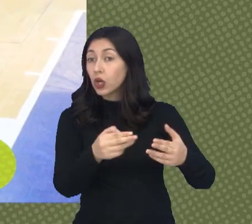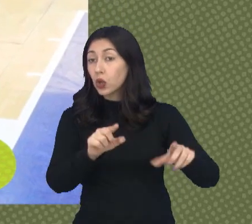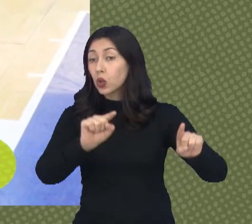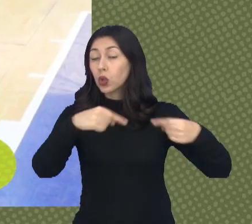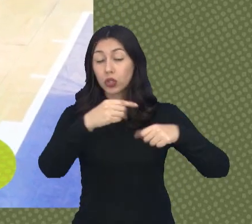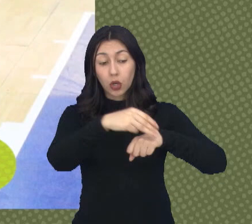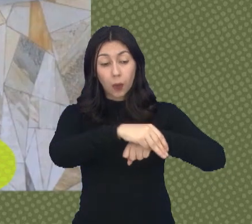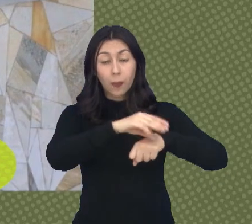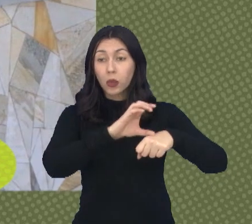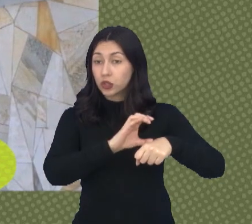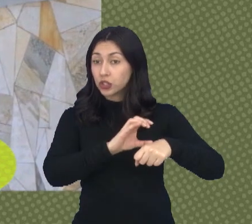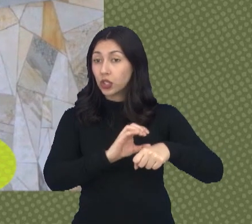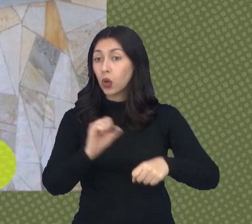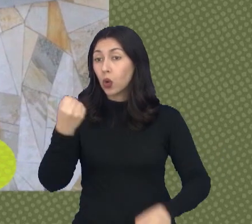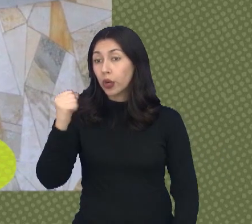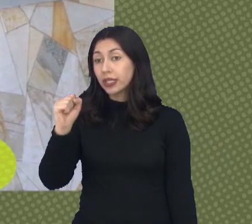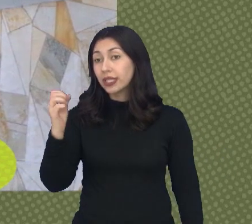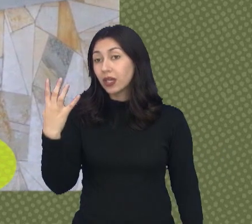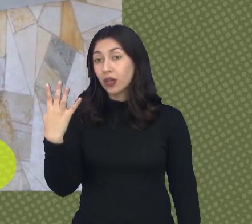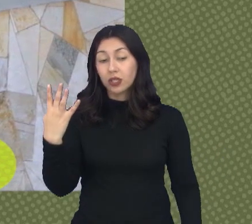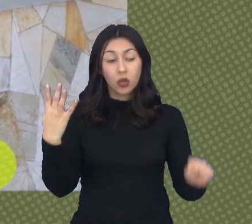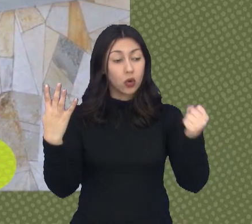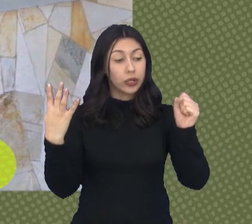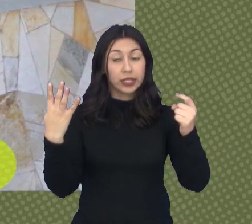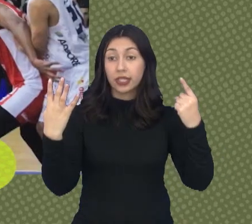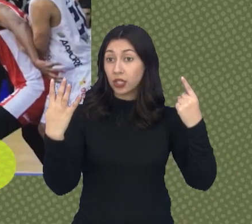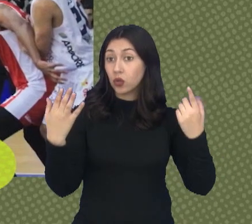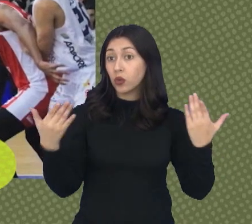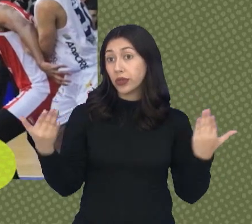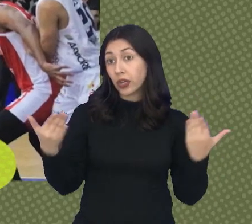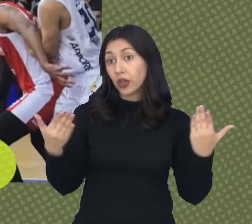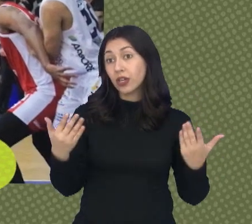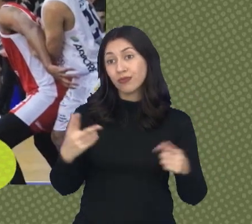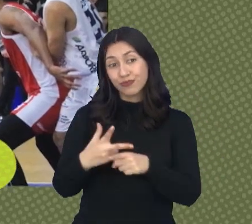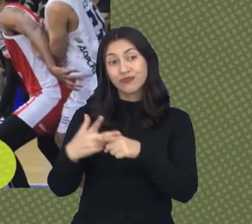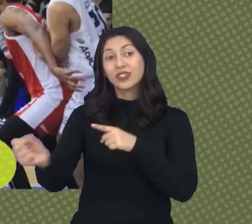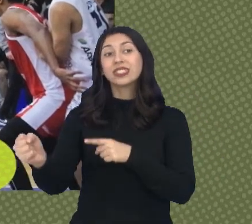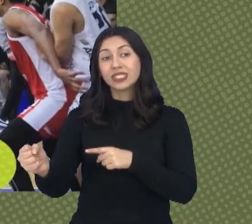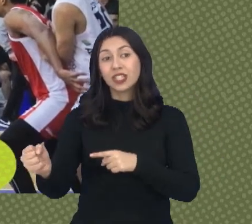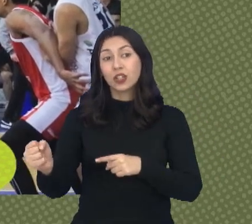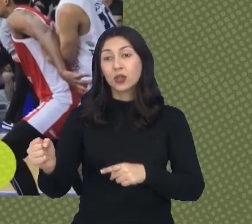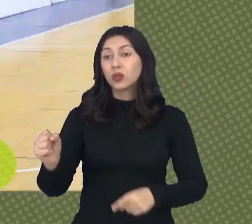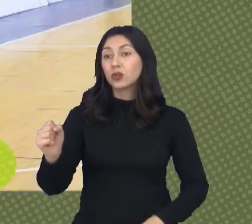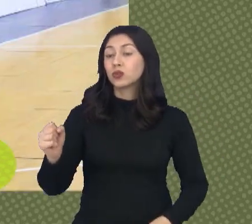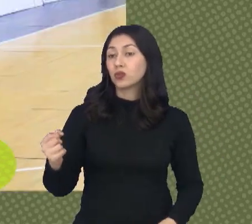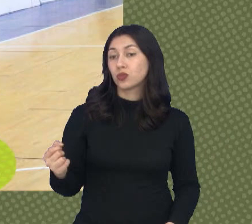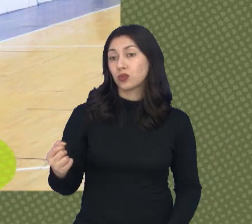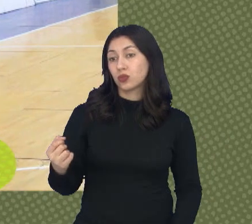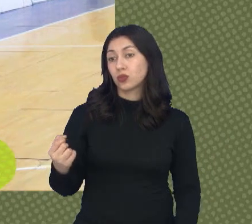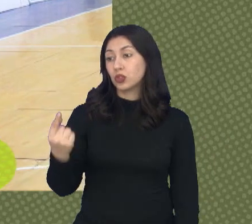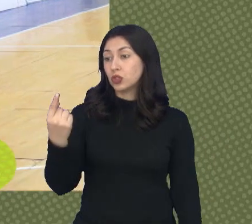placar de 84-81 e ontem venceu bem o time da capital paulista por 18 de diferença,